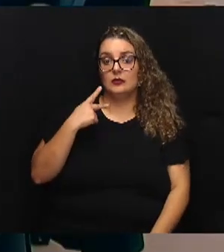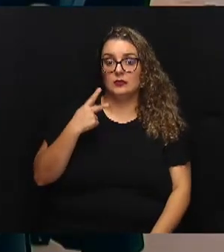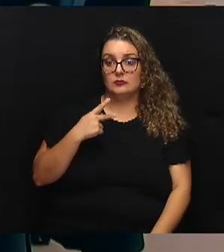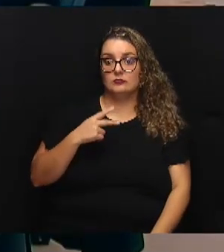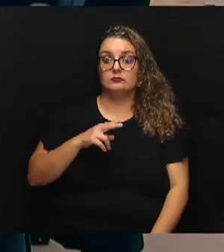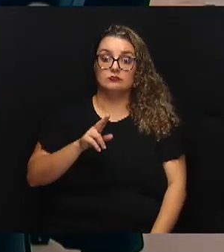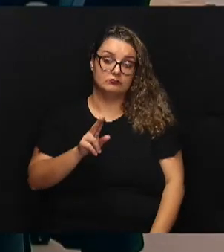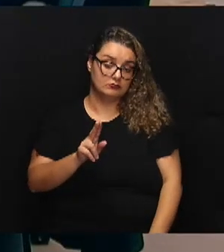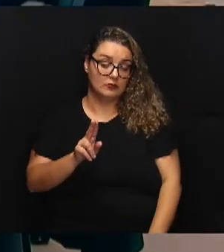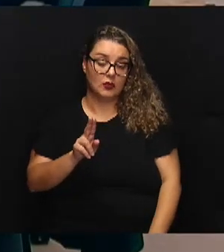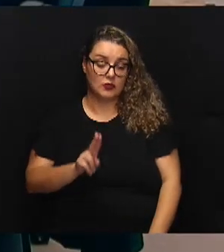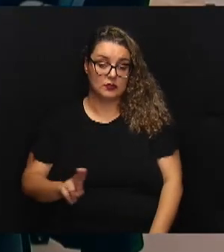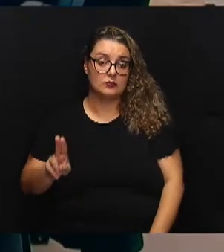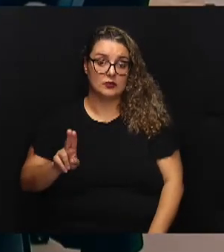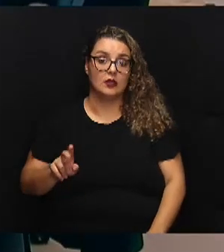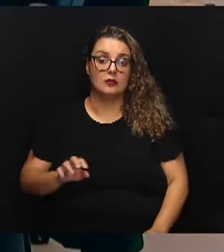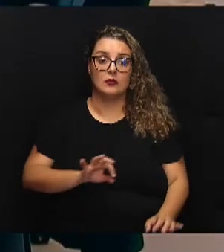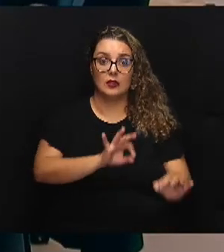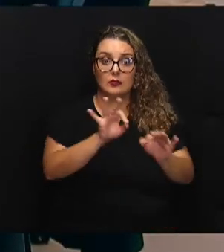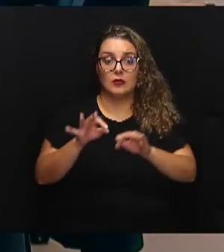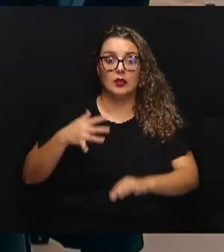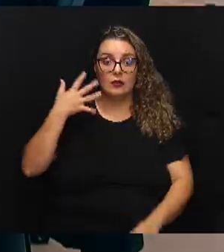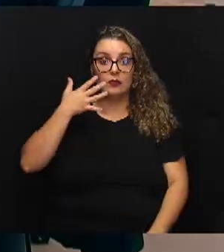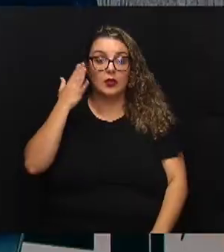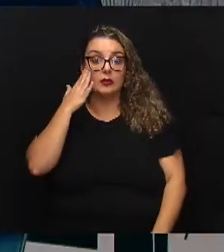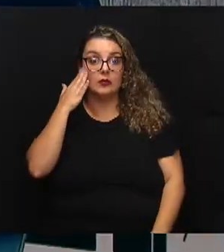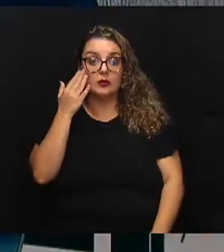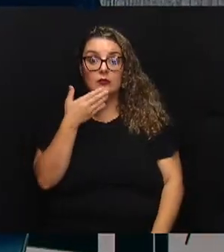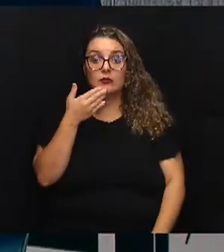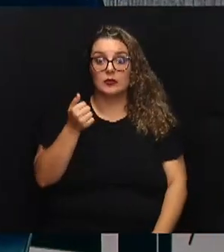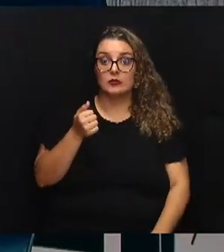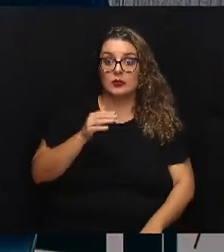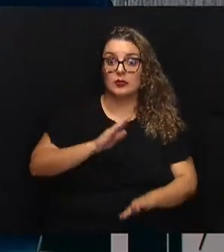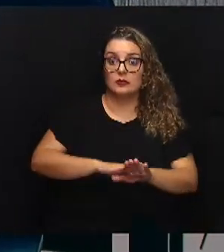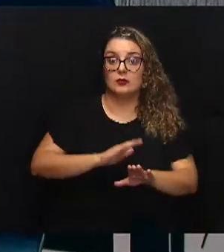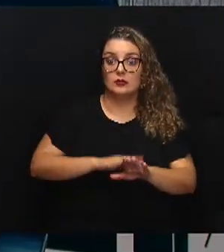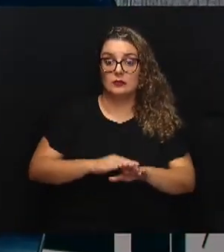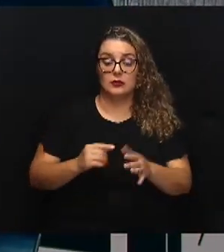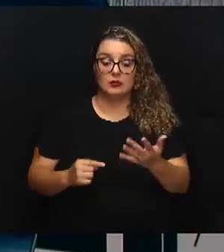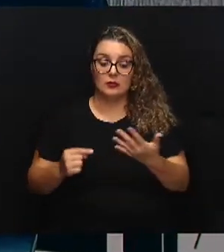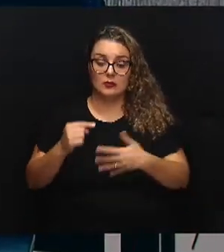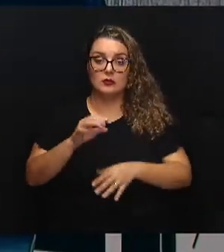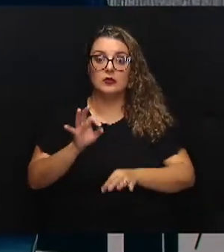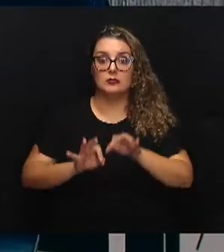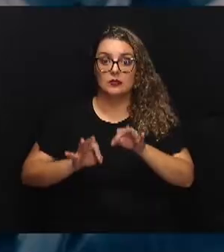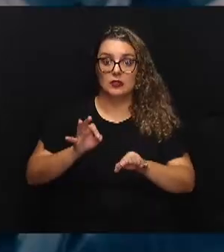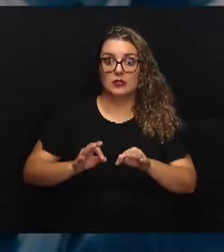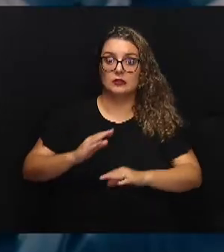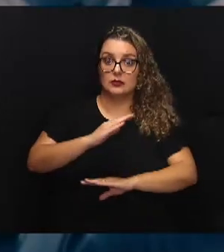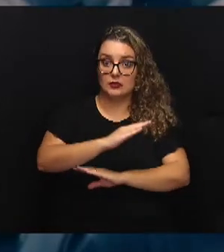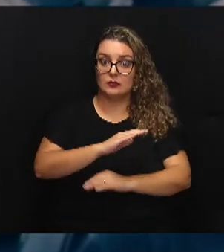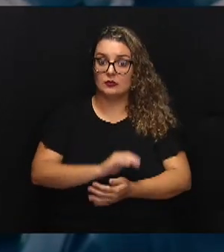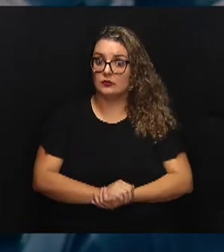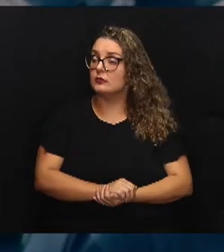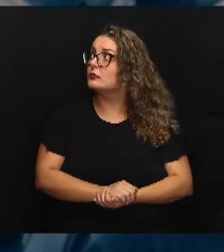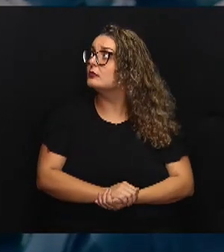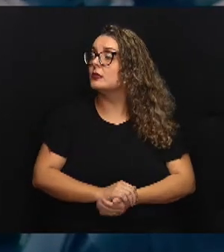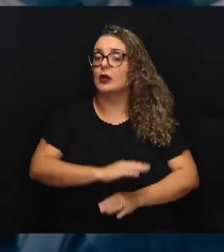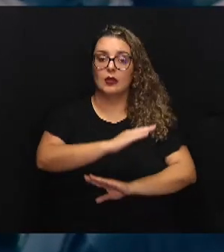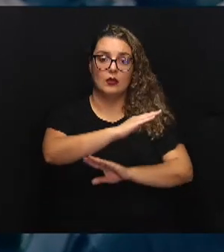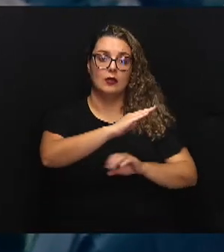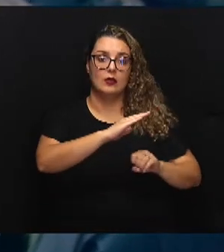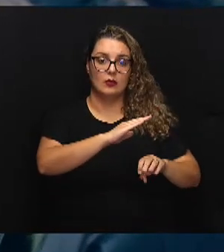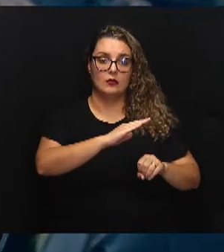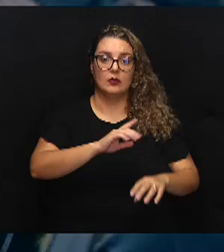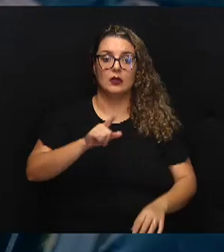universitários também acompanharam uma palestra para entender melhor sobre o funcionamento das questões jurídicas da Casa de Leis. Acho que o Câmara Educa, e